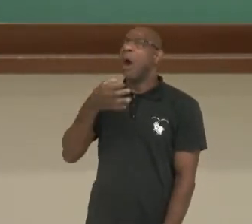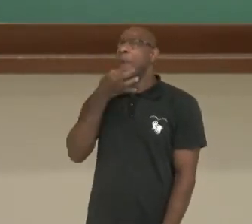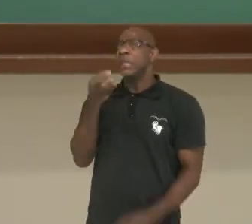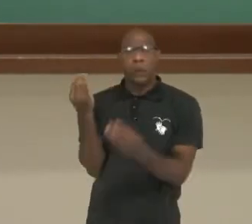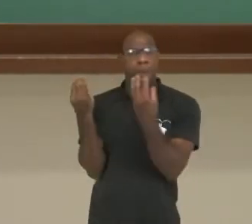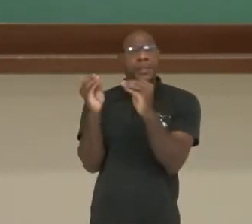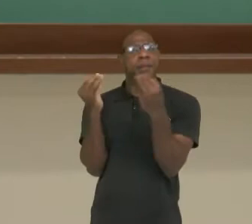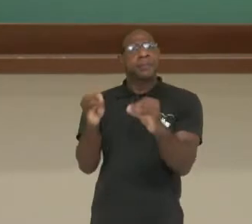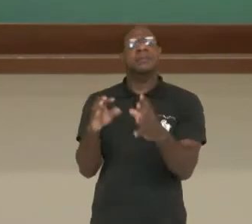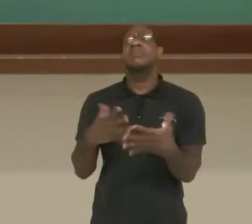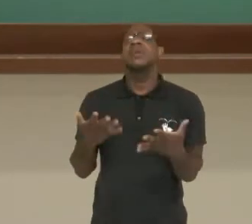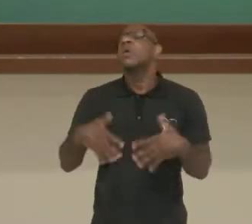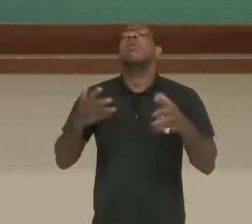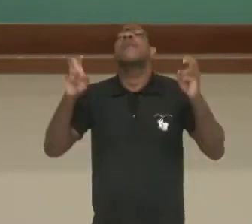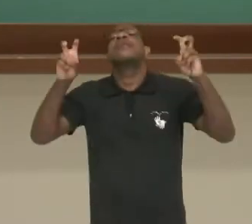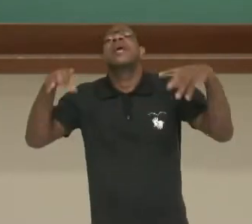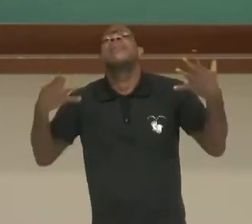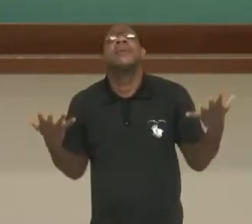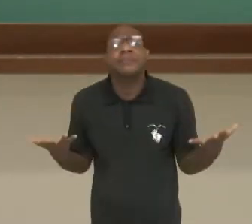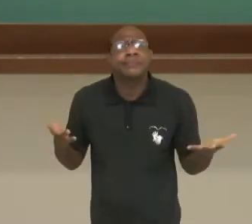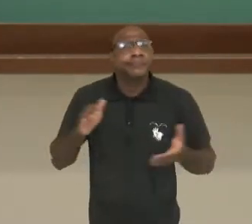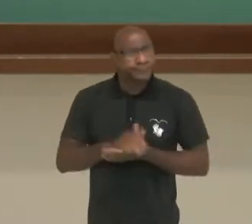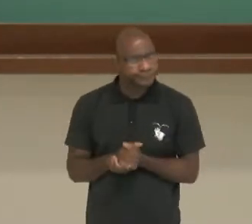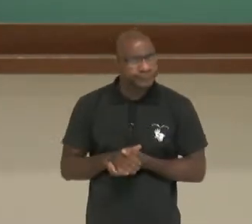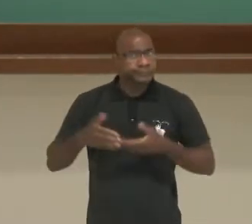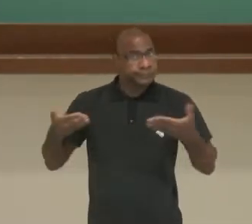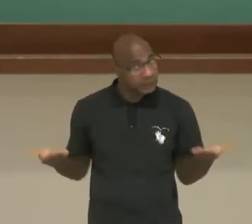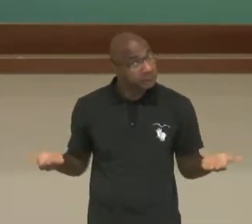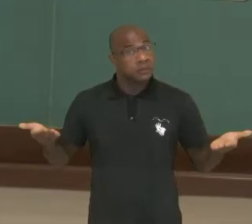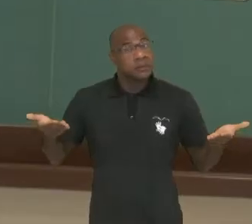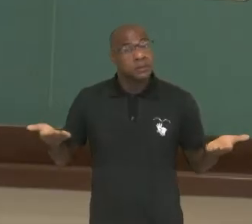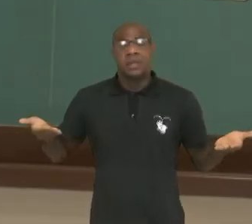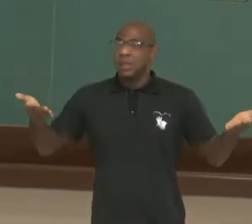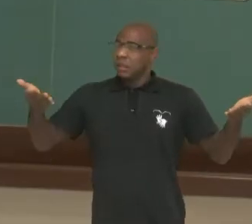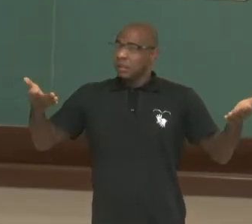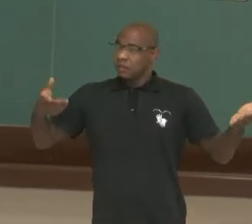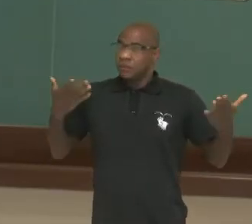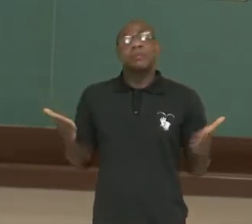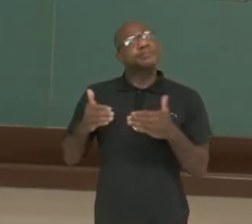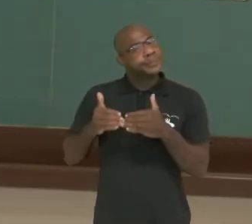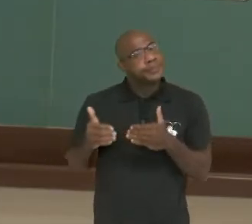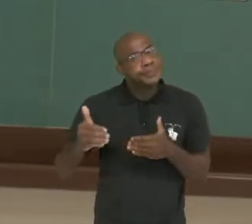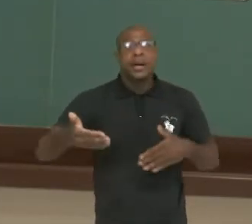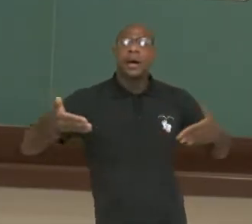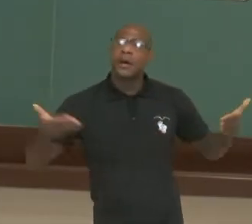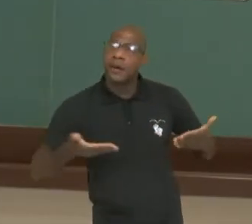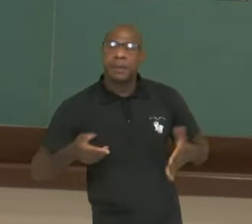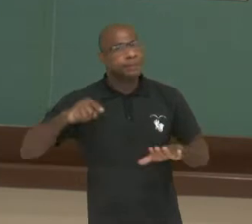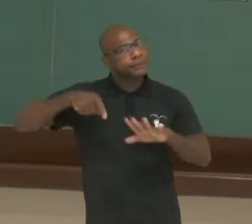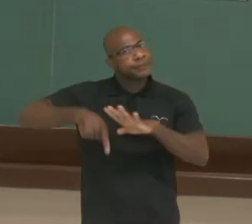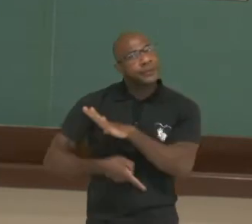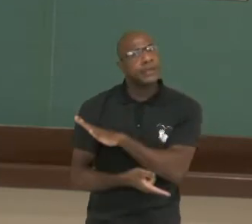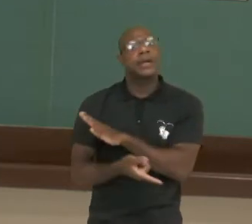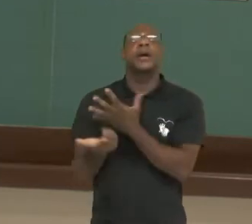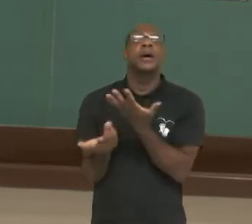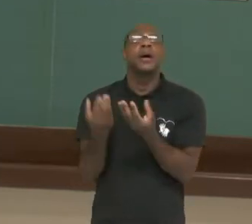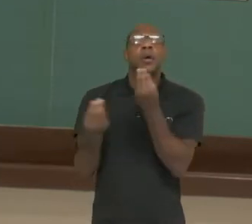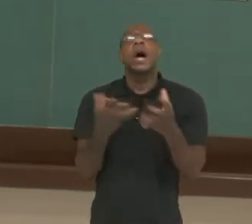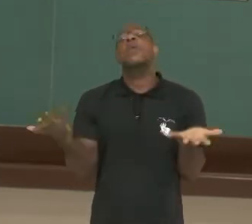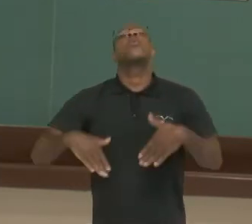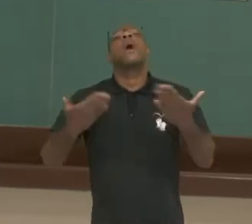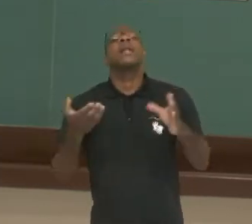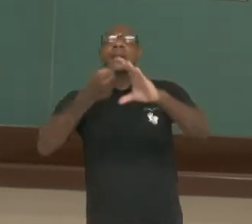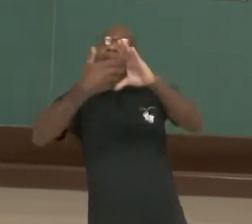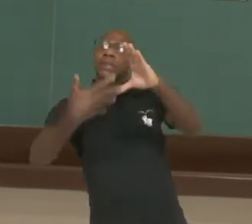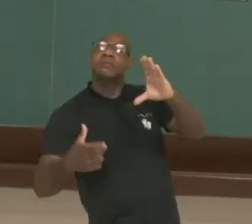de algum assunto? Que assuntos será que são esses? Então, vamos dar prosseguimento para aprofundar um pouquinho sobre as